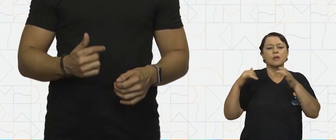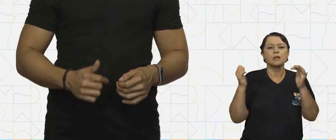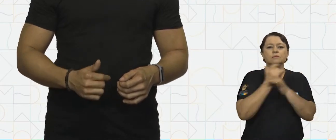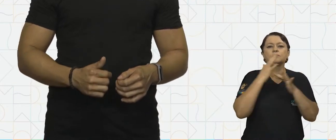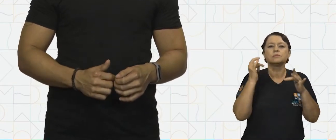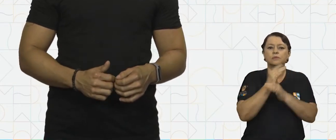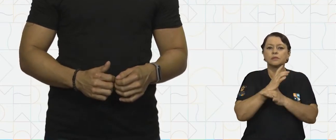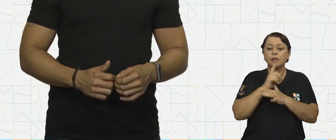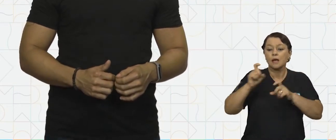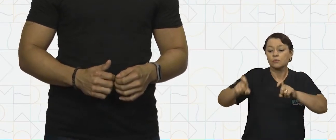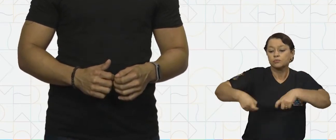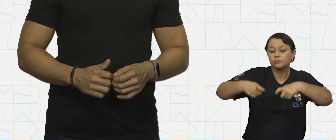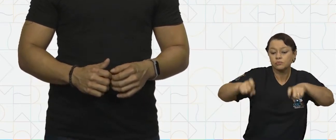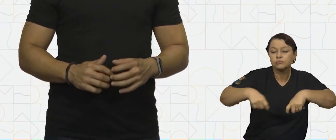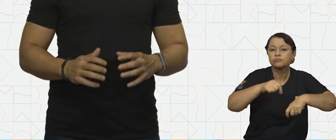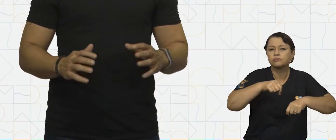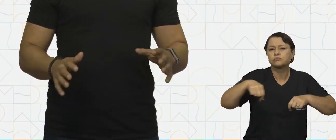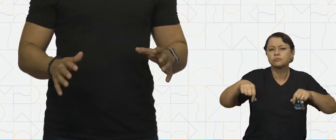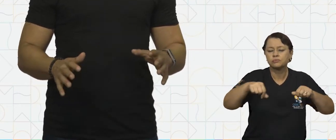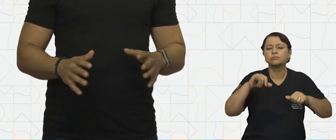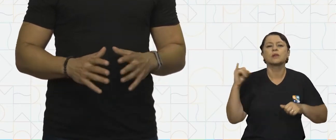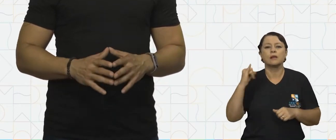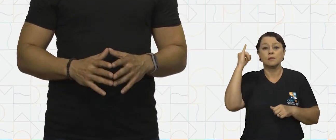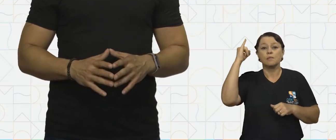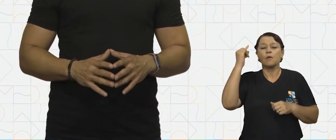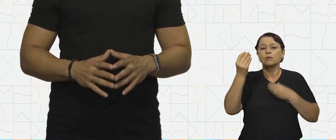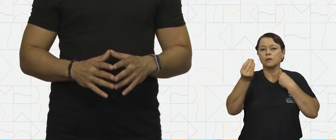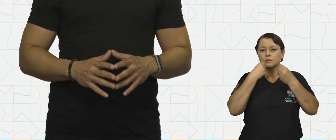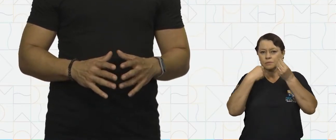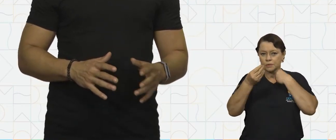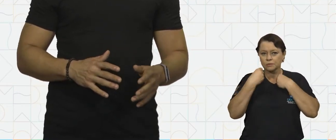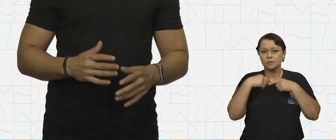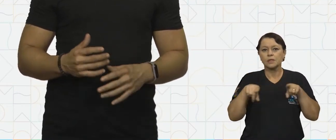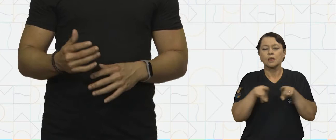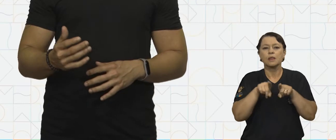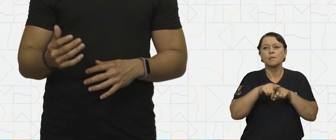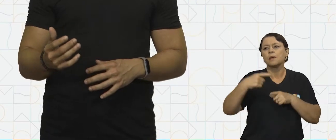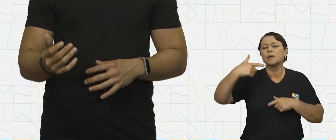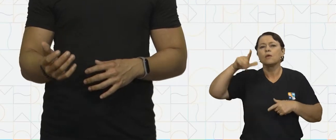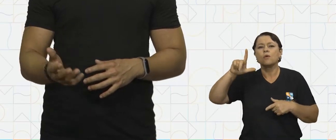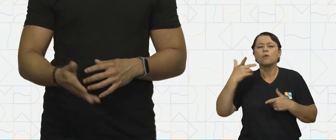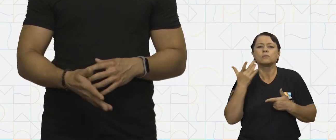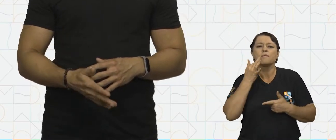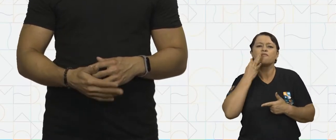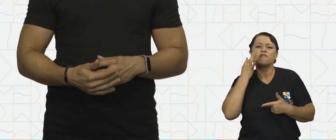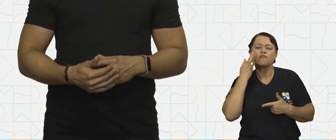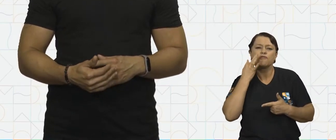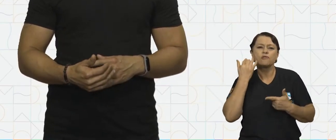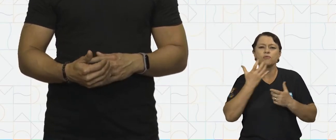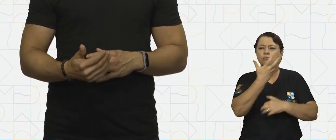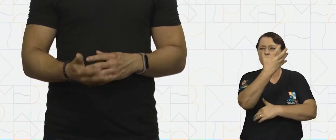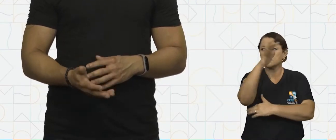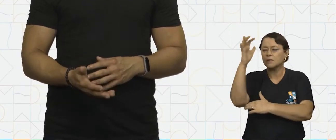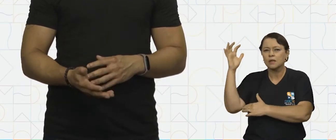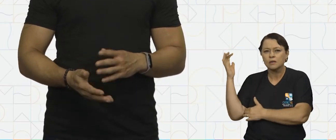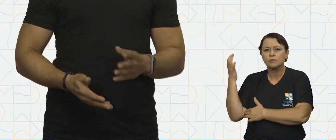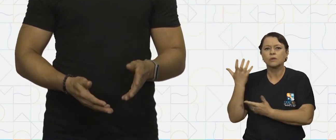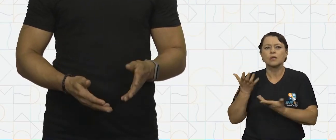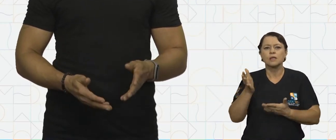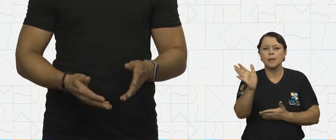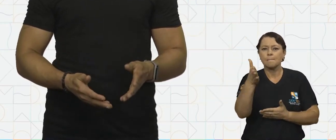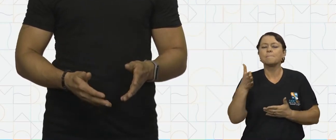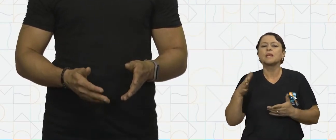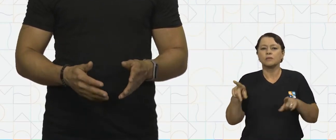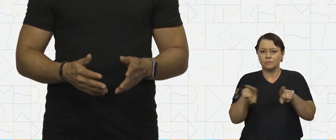para o cultivo de alimentos. A proximidade com outras fontes de alimentos, tais como frutas silvestres e cardumes,